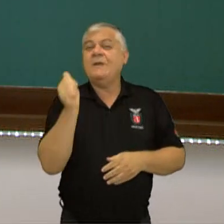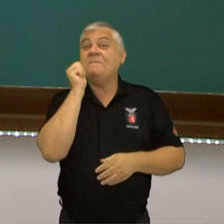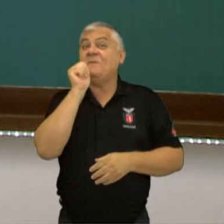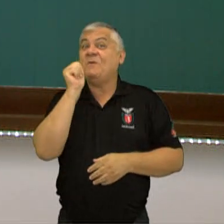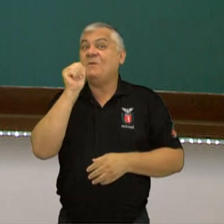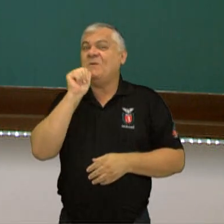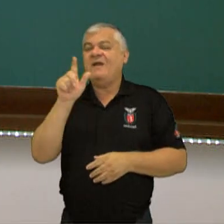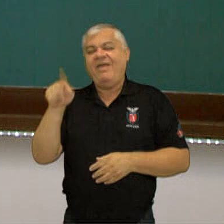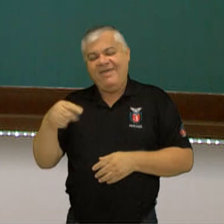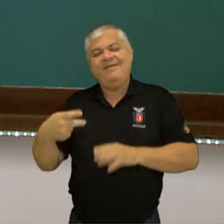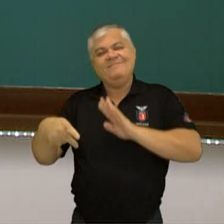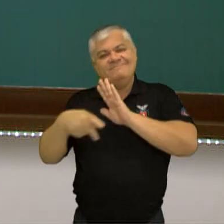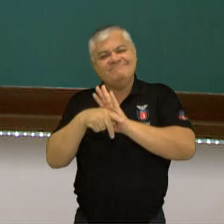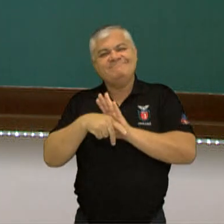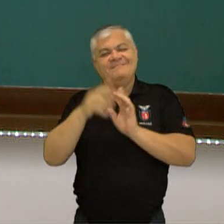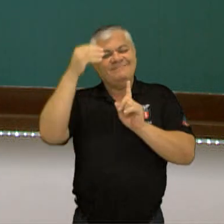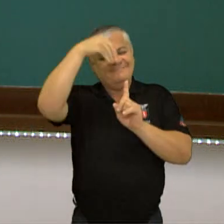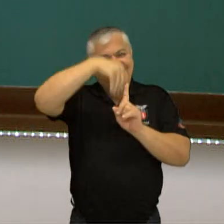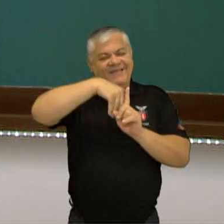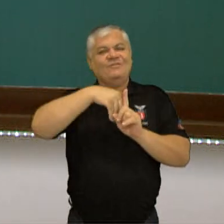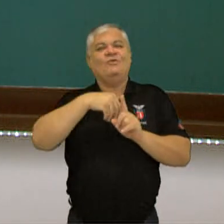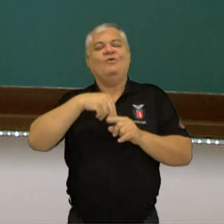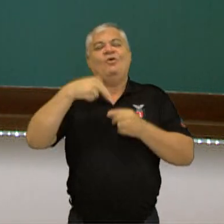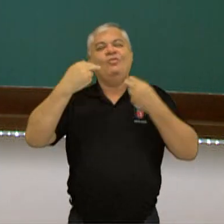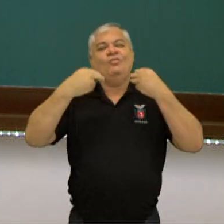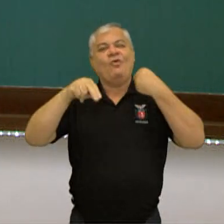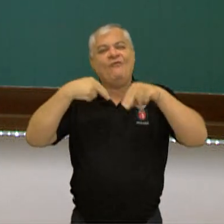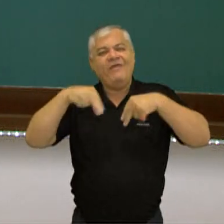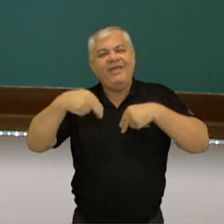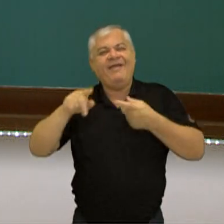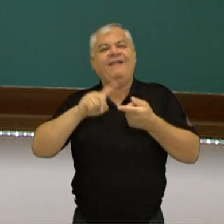mocinha, tá aí presente nas novelas hoje com alguns